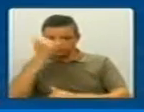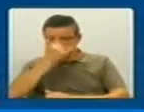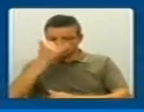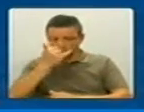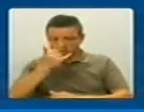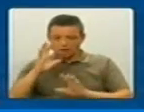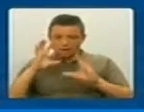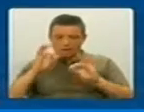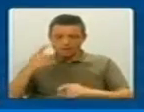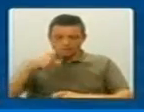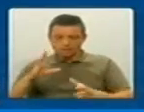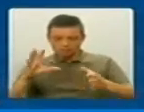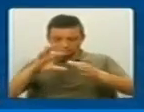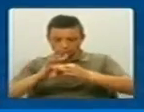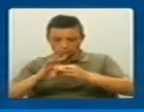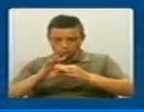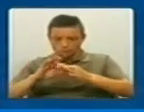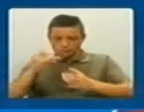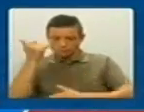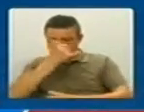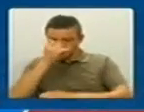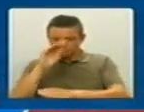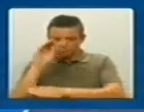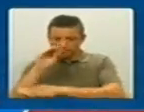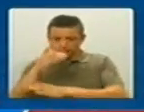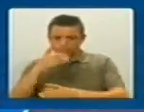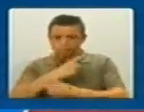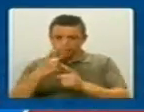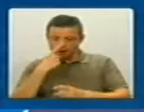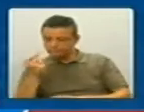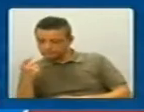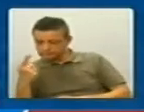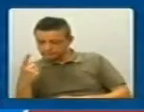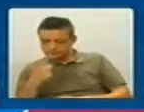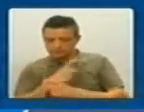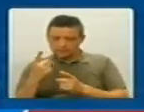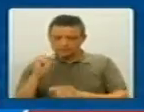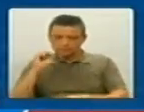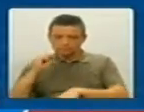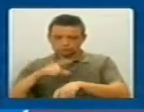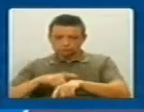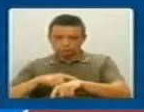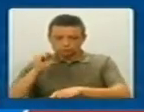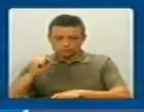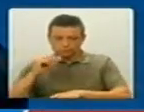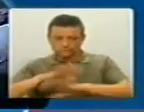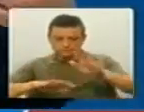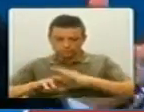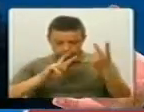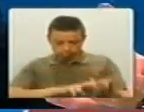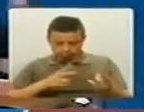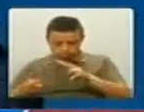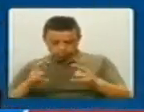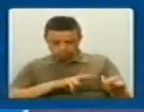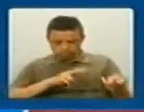exploração espacial tem a ver com a fraude bancária? Porque são muito parecidos. Porque a cada segundo são feitas milhares e milhares de transações. A